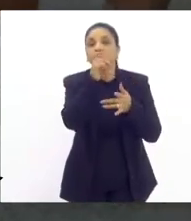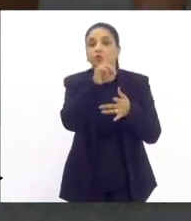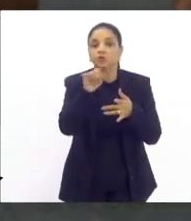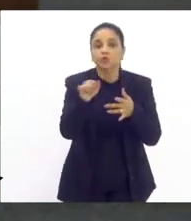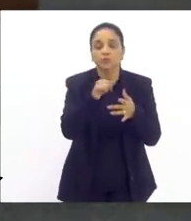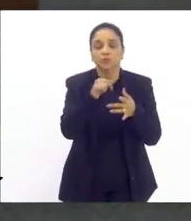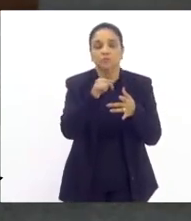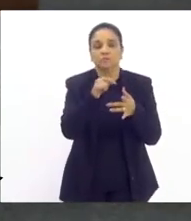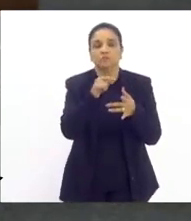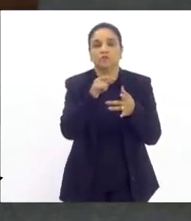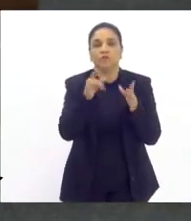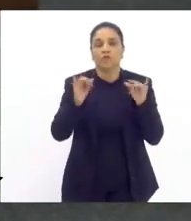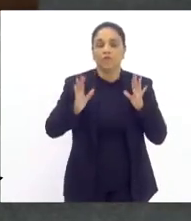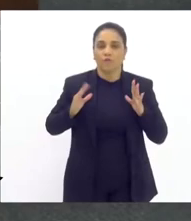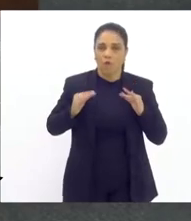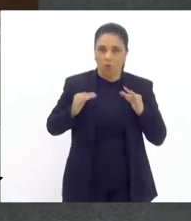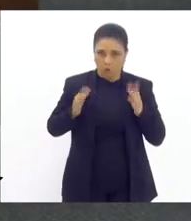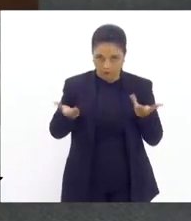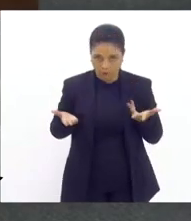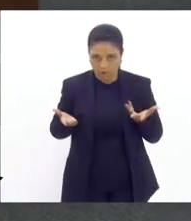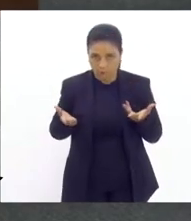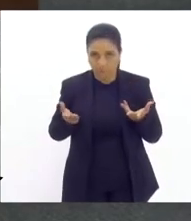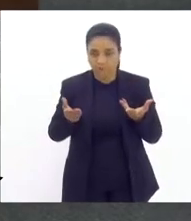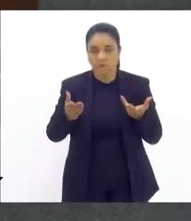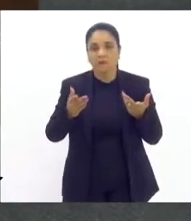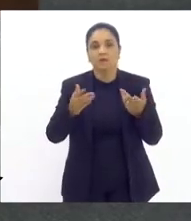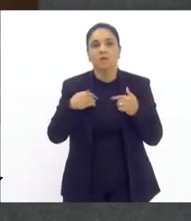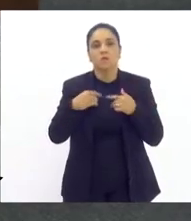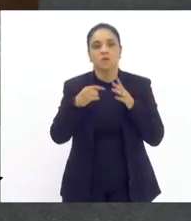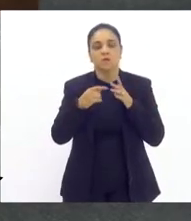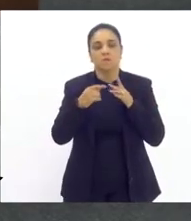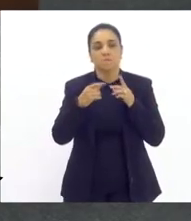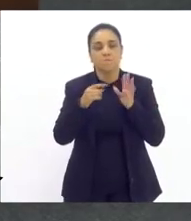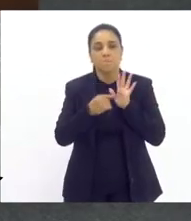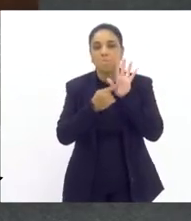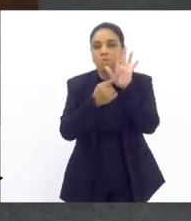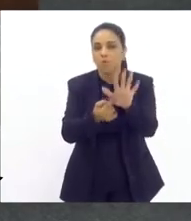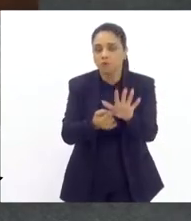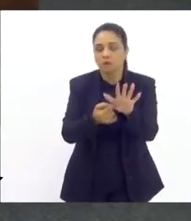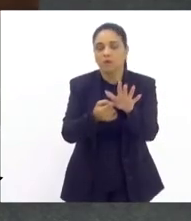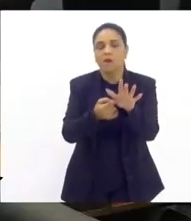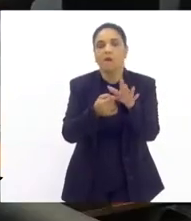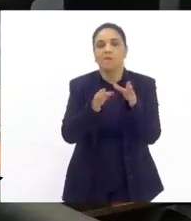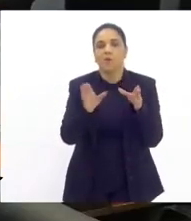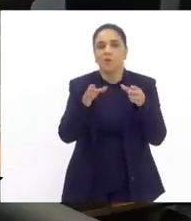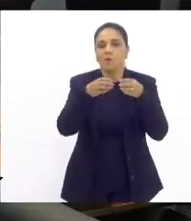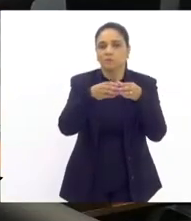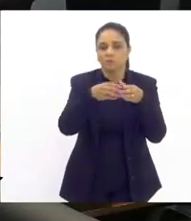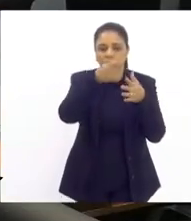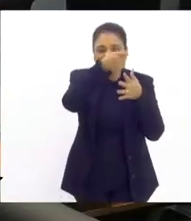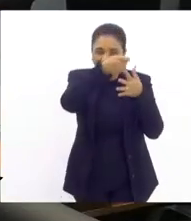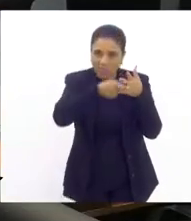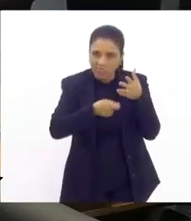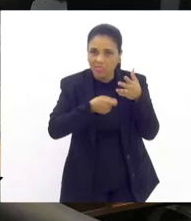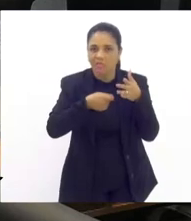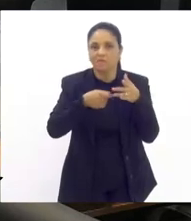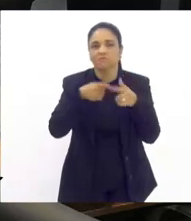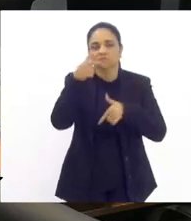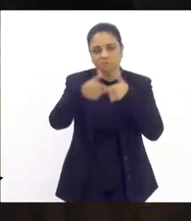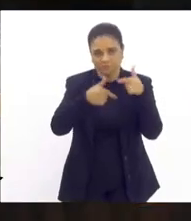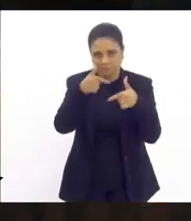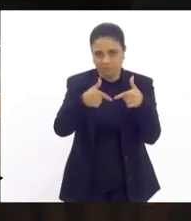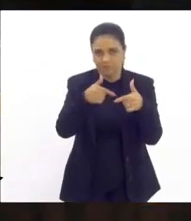de serviço e eu queria que destacar para a comissão de redação trabalhar em cima disso muito obrigado deputado